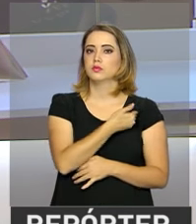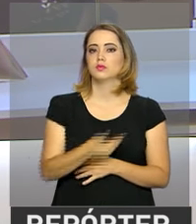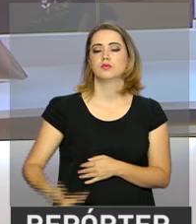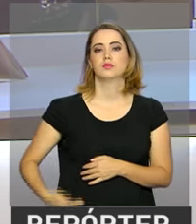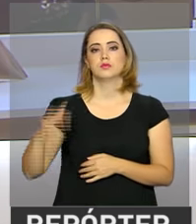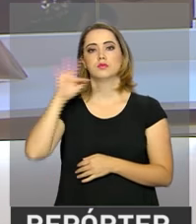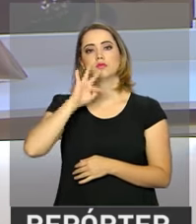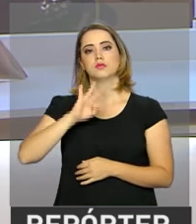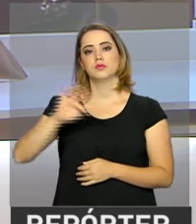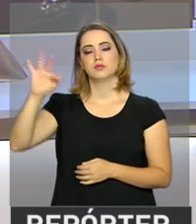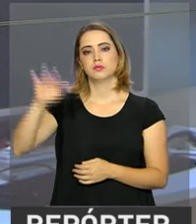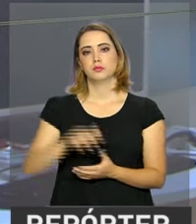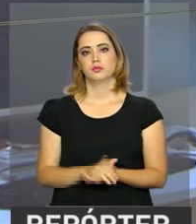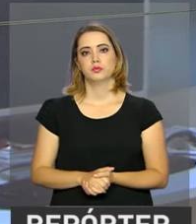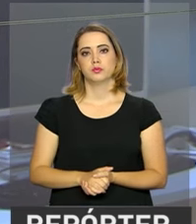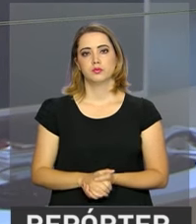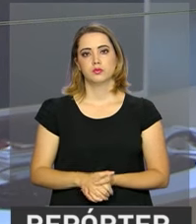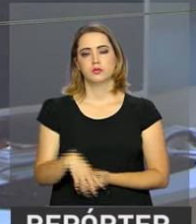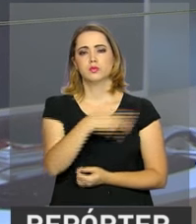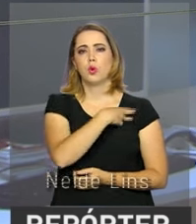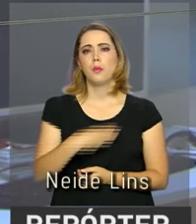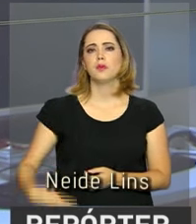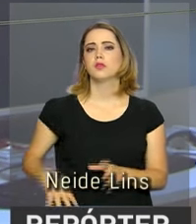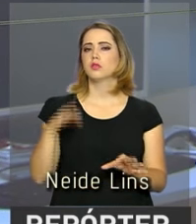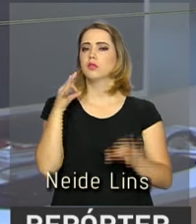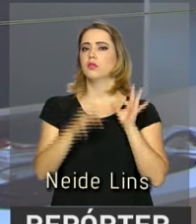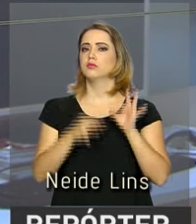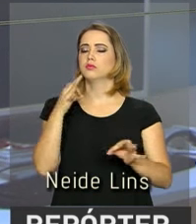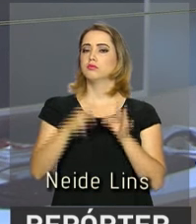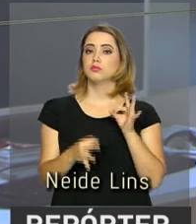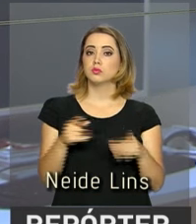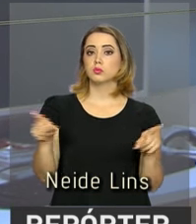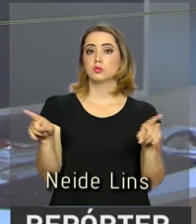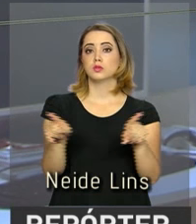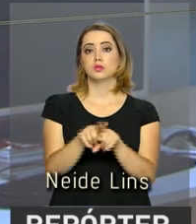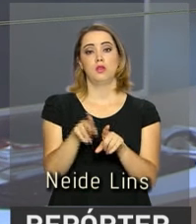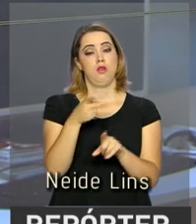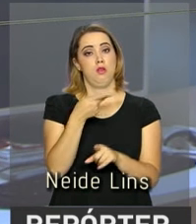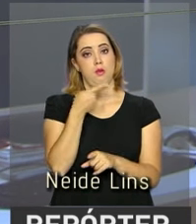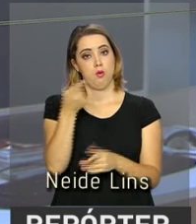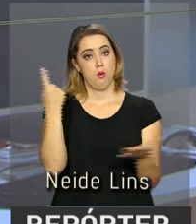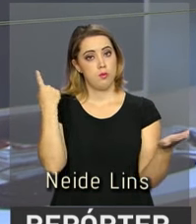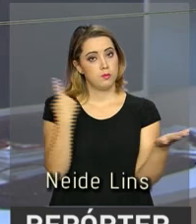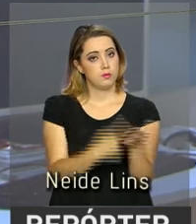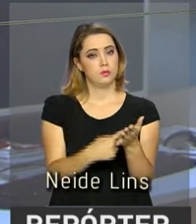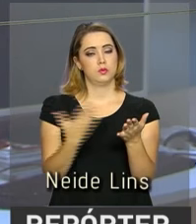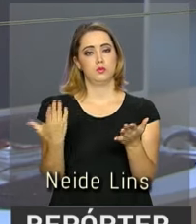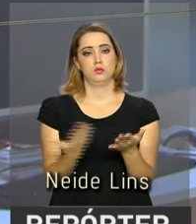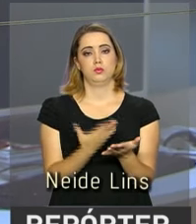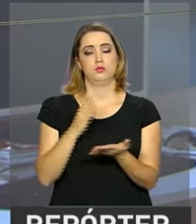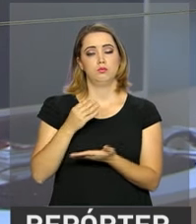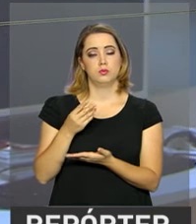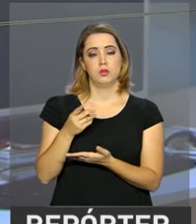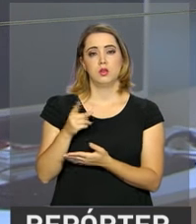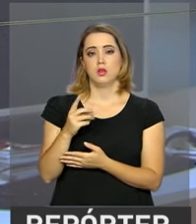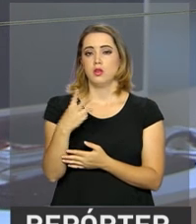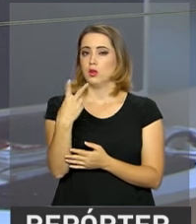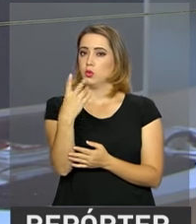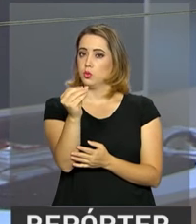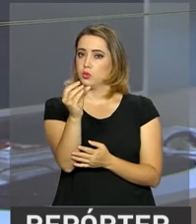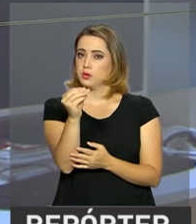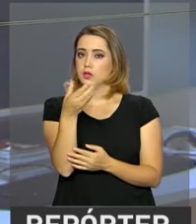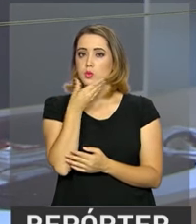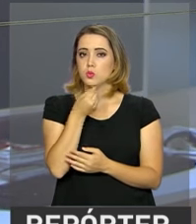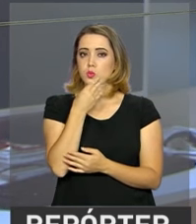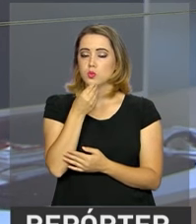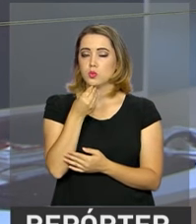notícias do governo federal. O ministro da Justiça e Cidadania, Alexandre de Moraes, confirmou o envio de 200 homens